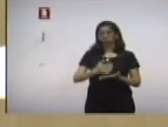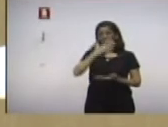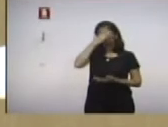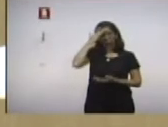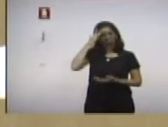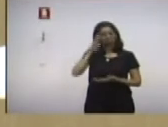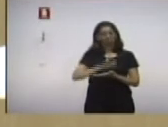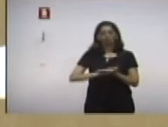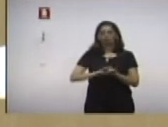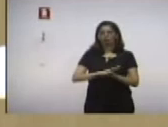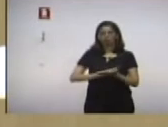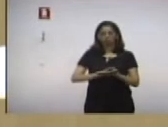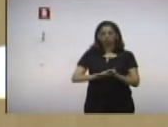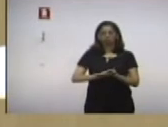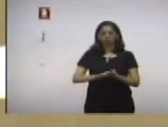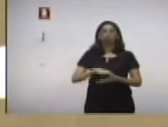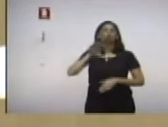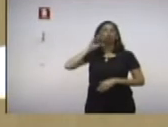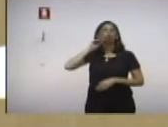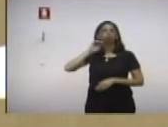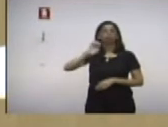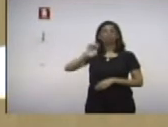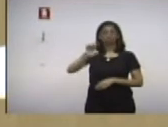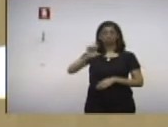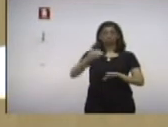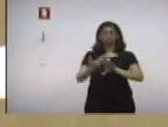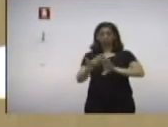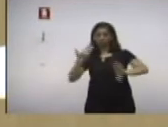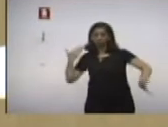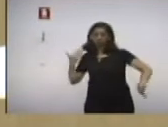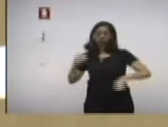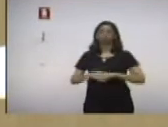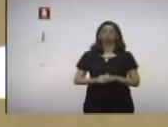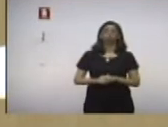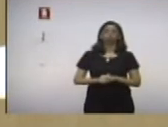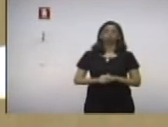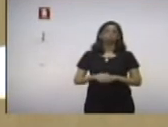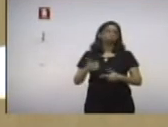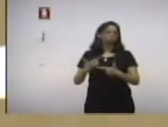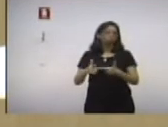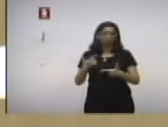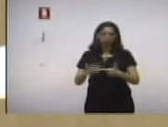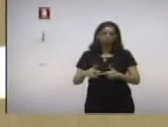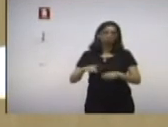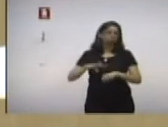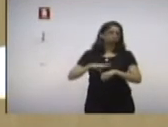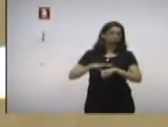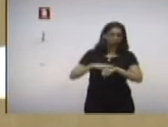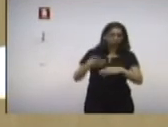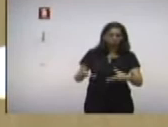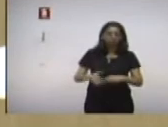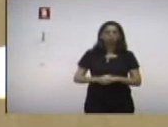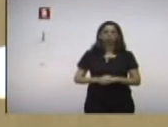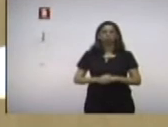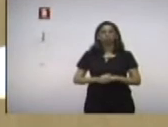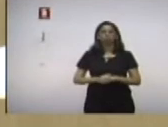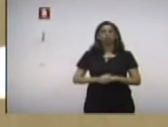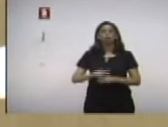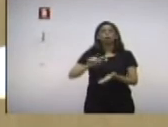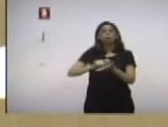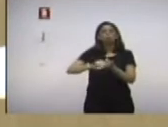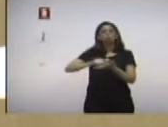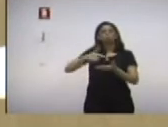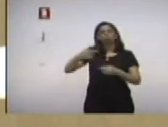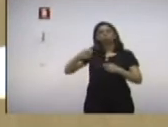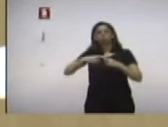servidores estatutários afastados e que estão de licença e os que entraram de atestado acima de 15